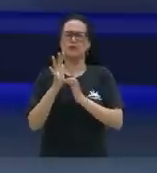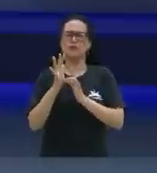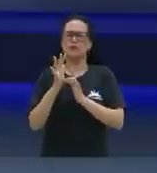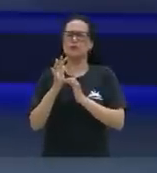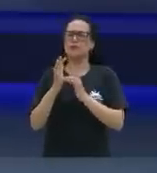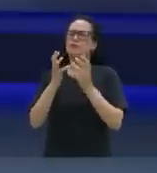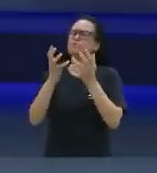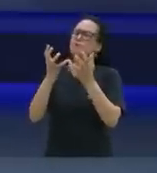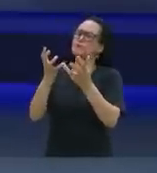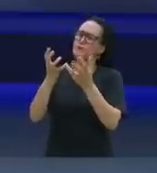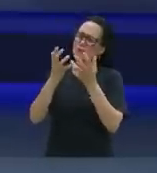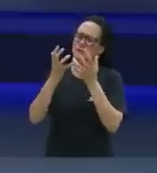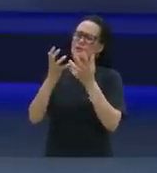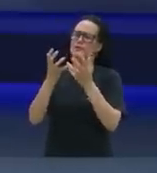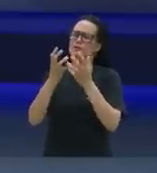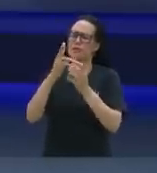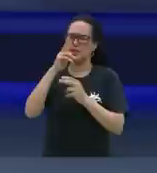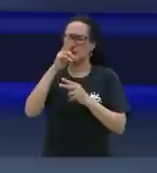sua força que cura.